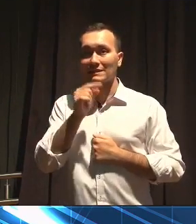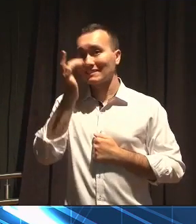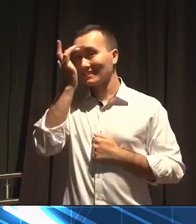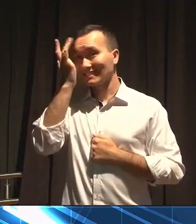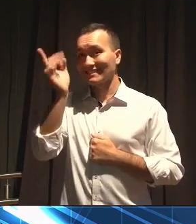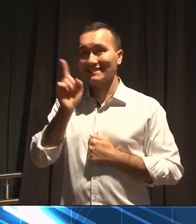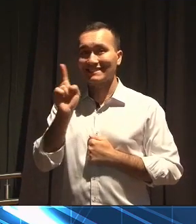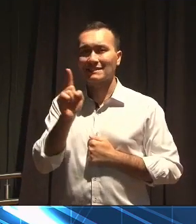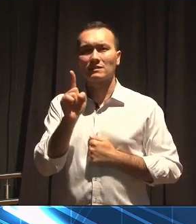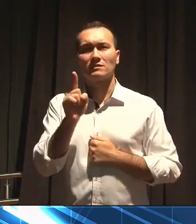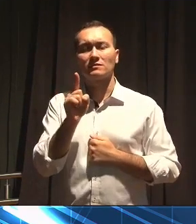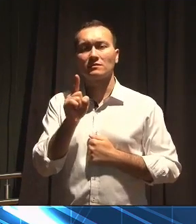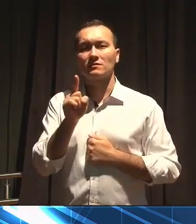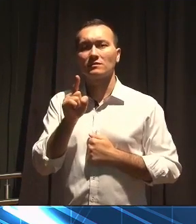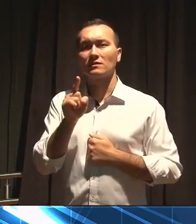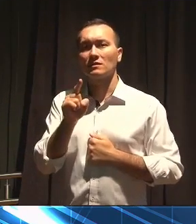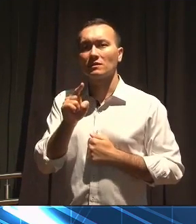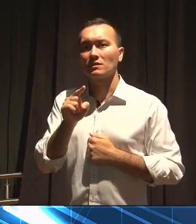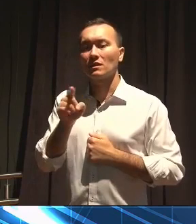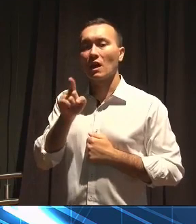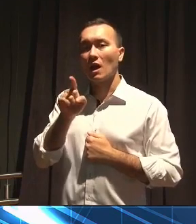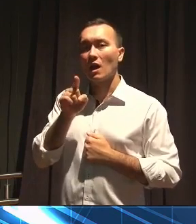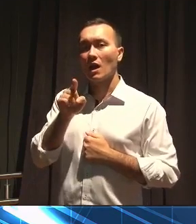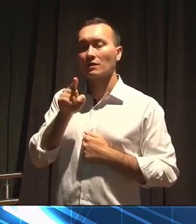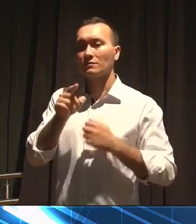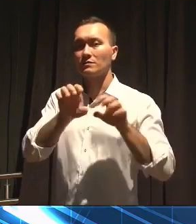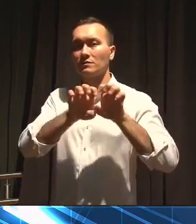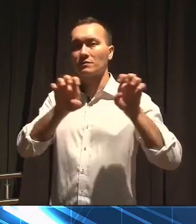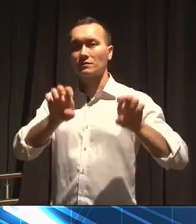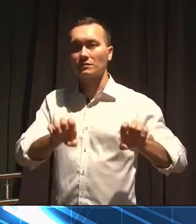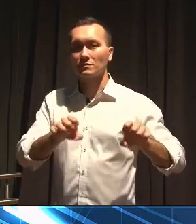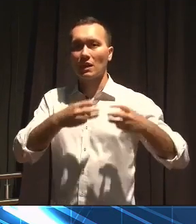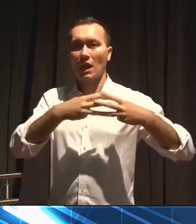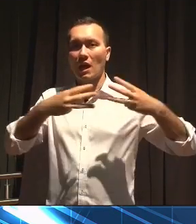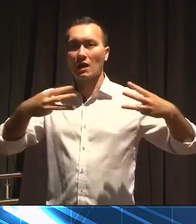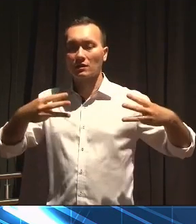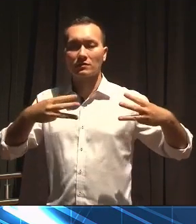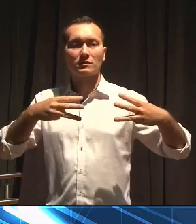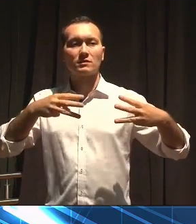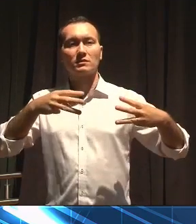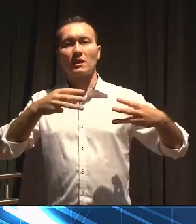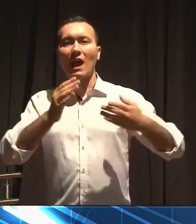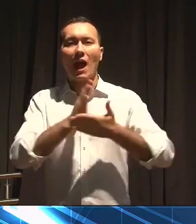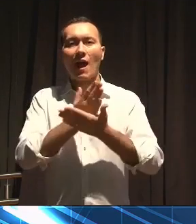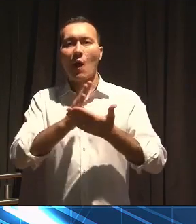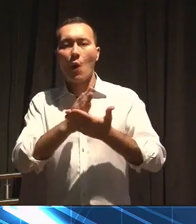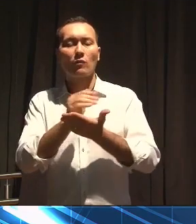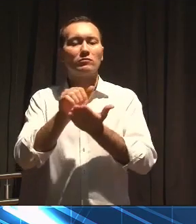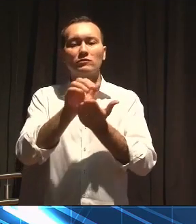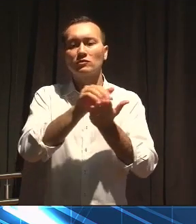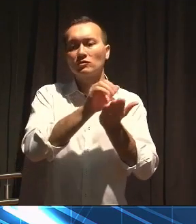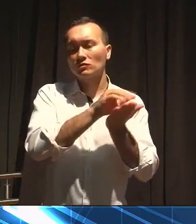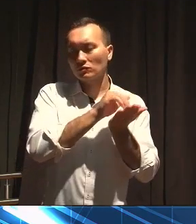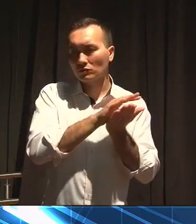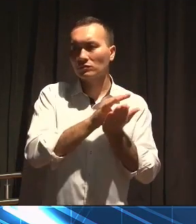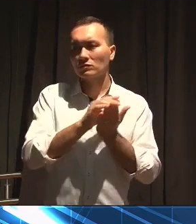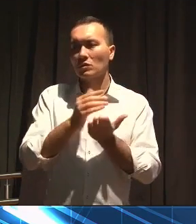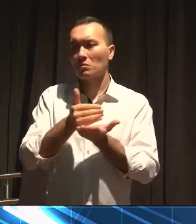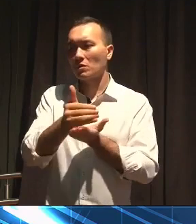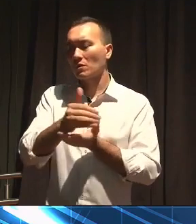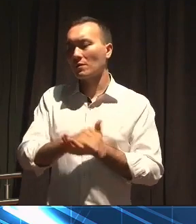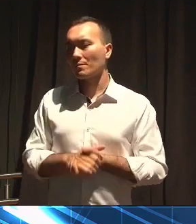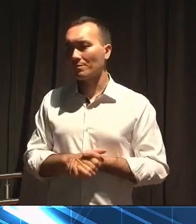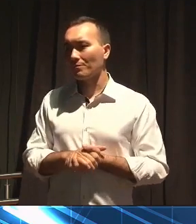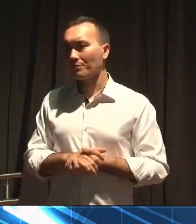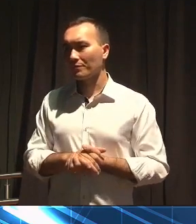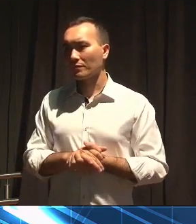parte na nossa infraestrutura para remover o que estava sendo gasto. Então, algumas coisas que a gente começou a analisar. A primeira que vamos olhar para